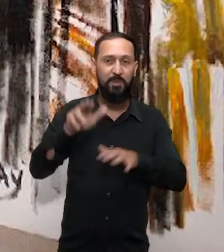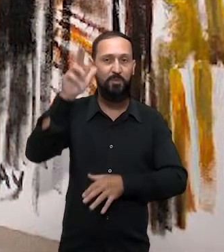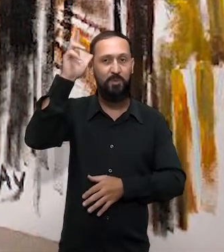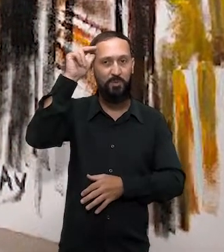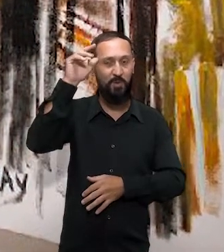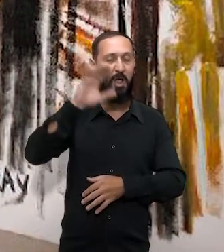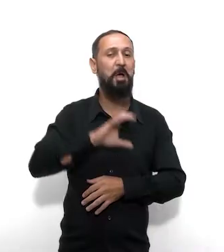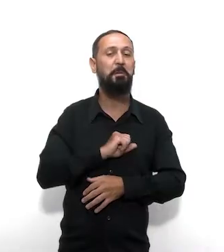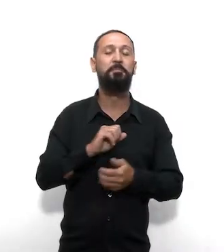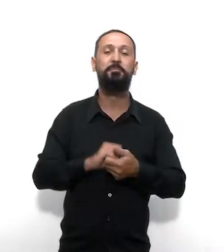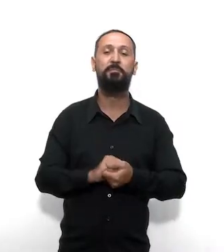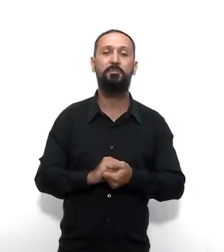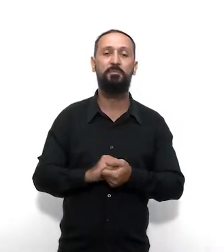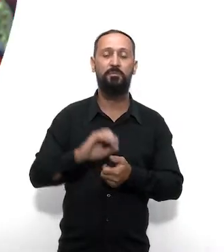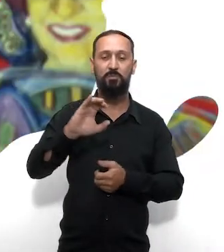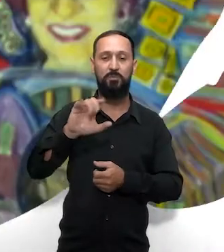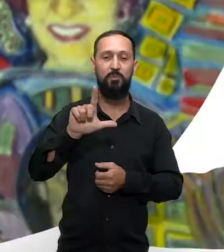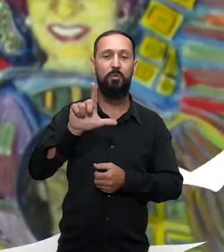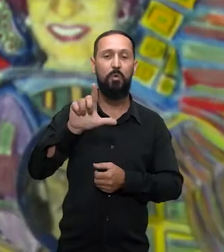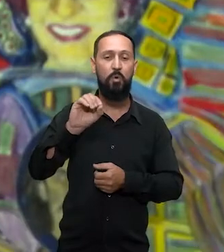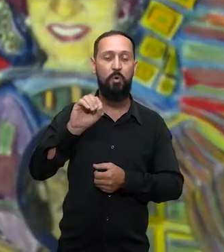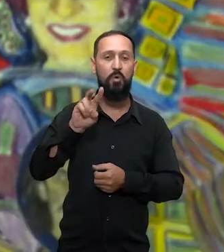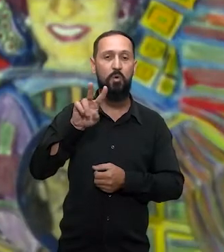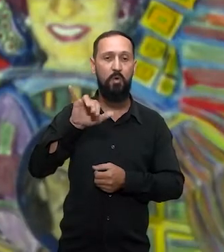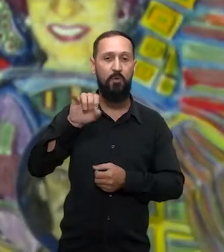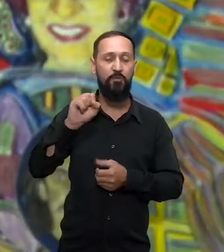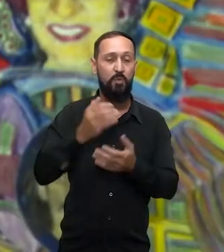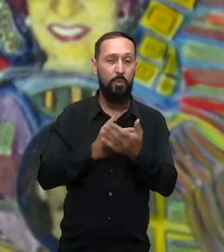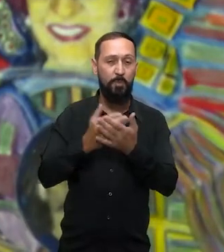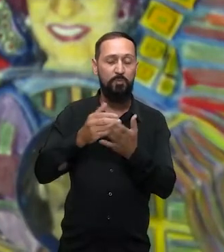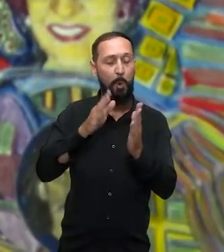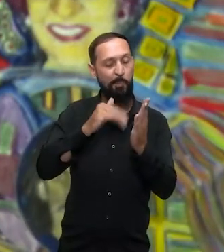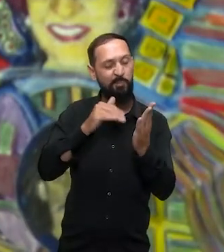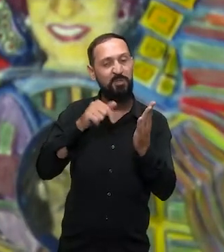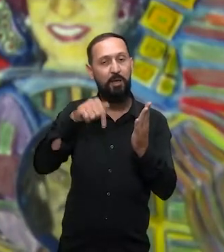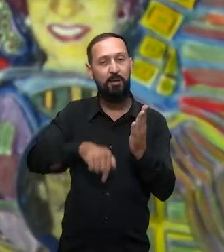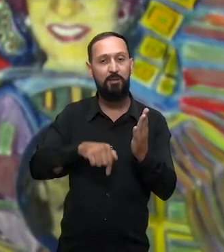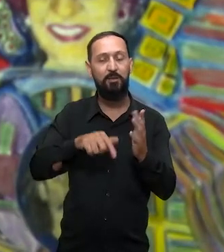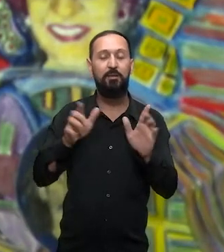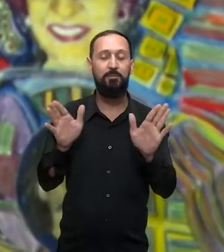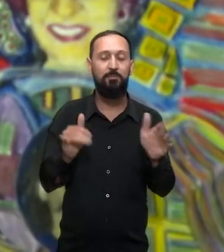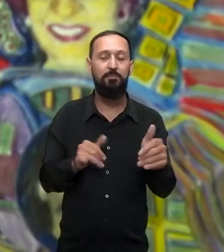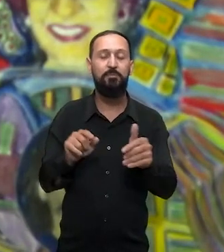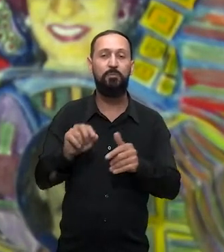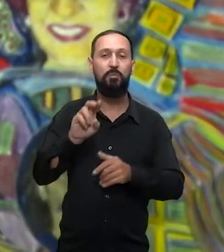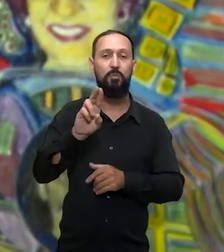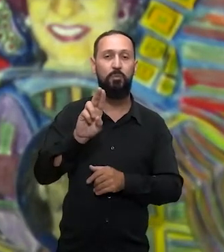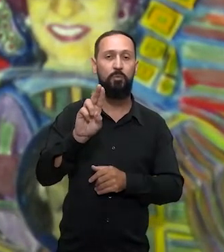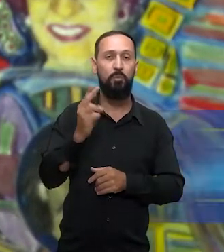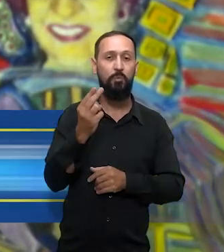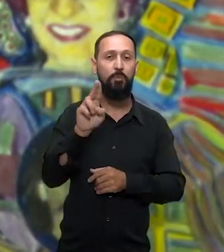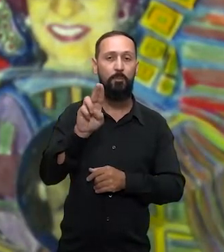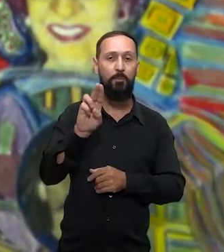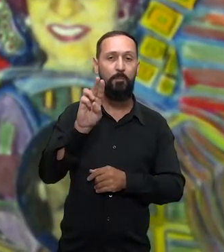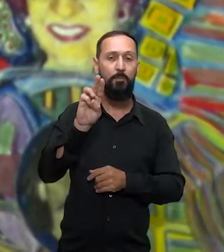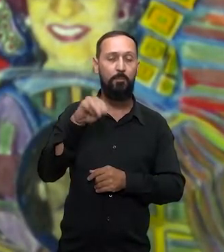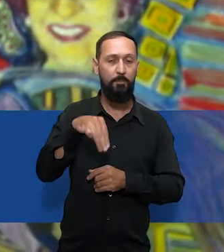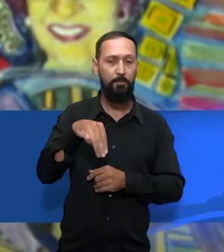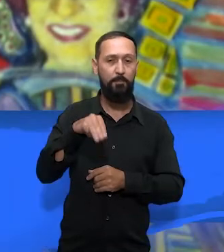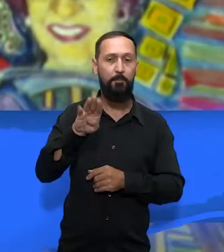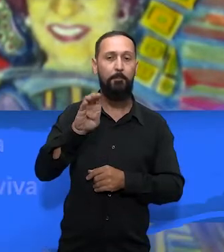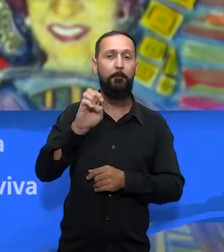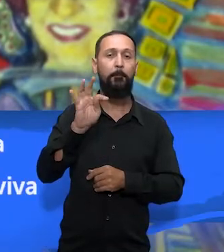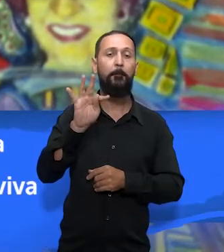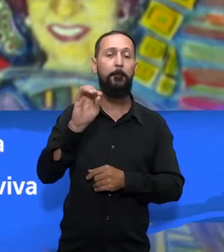Guaicuru. O Clóvis começou a pintar aqui em Campo Grande, no espaço lá do Humberto,